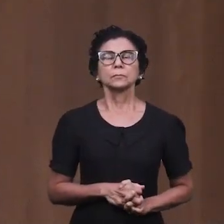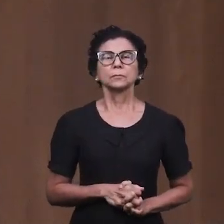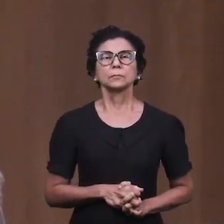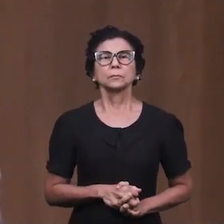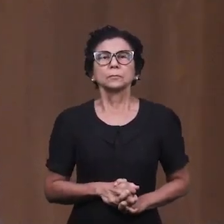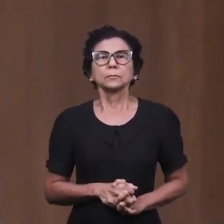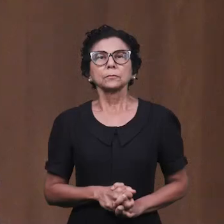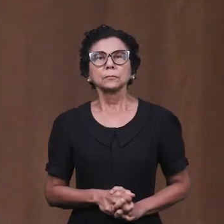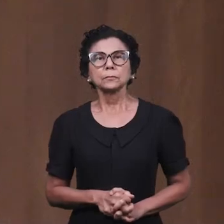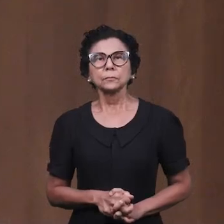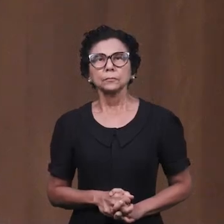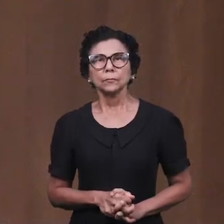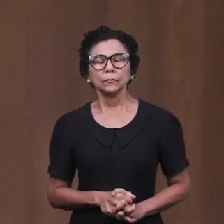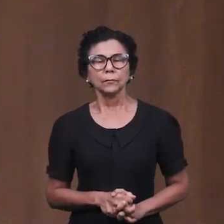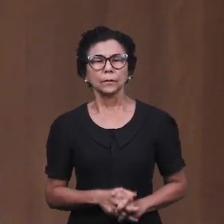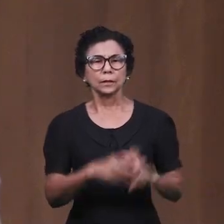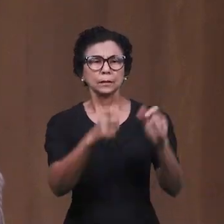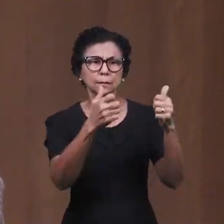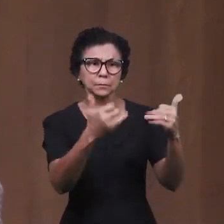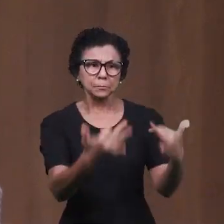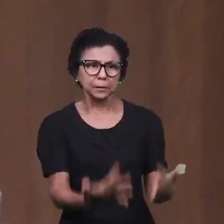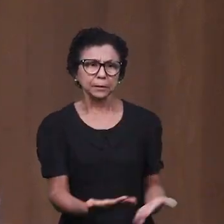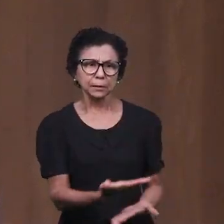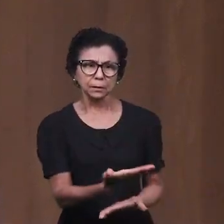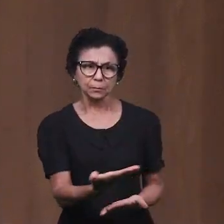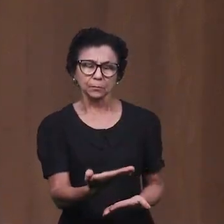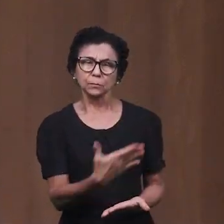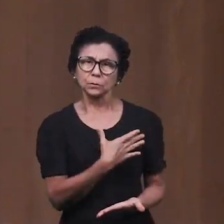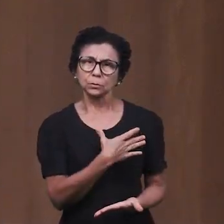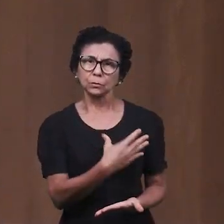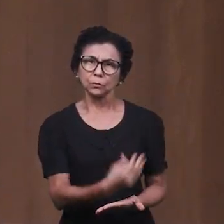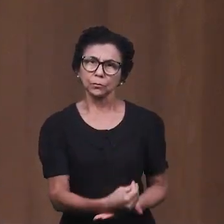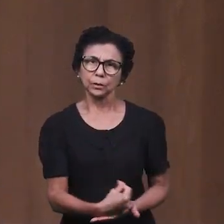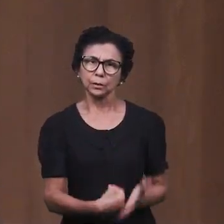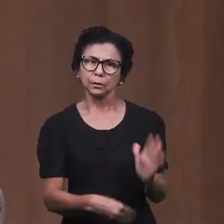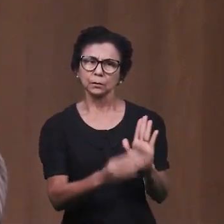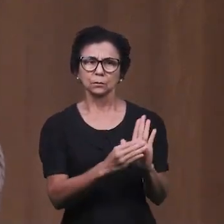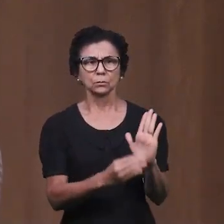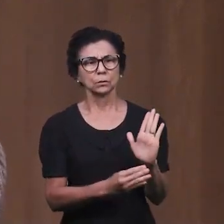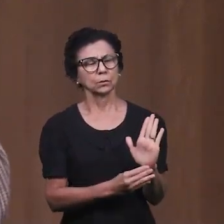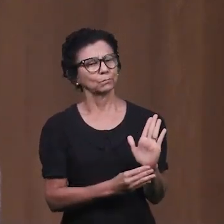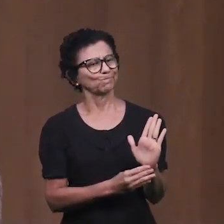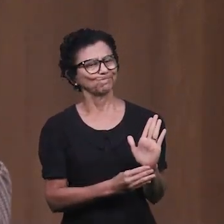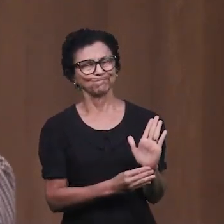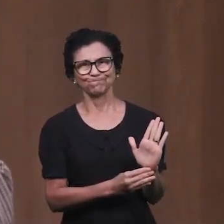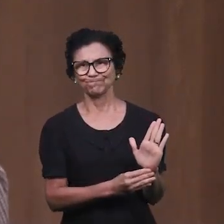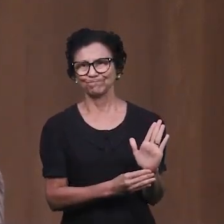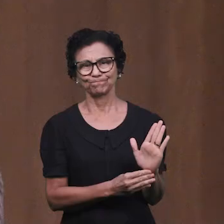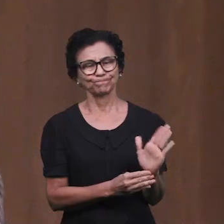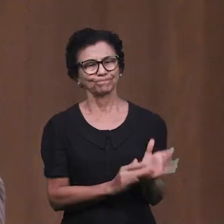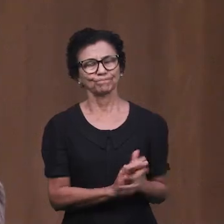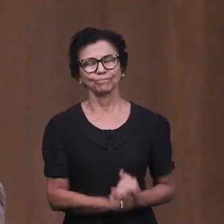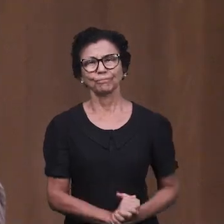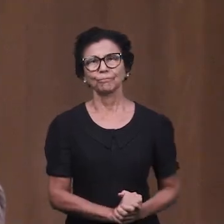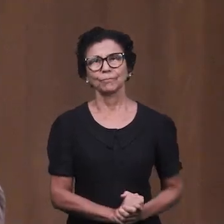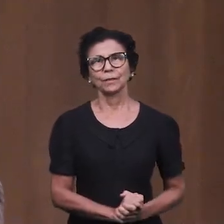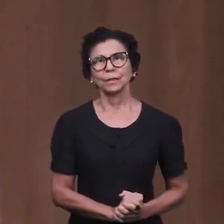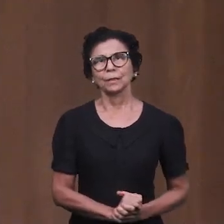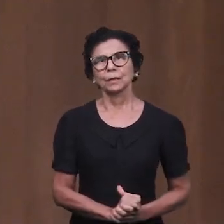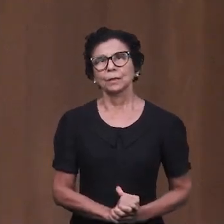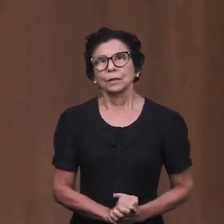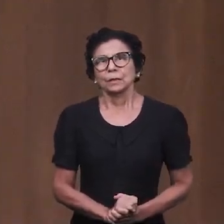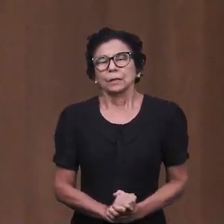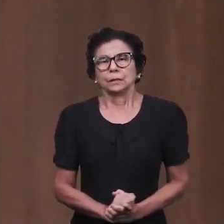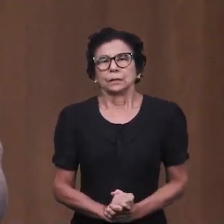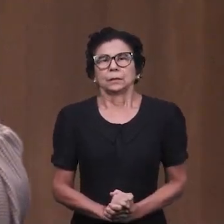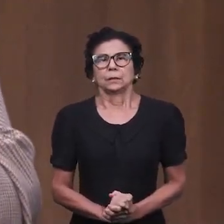clara, explica ao seu adolescente que aqueles conteúdos inapropriados não é apenas como pais que